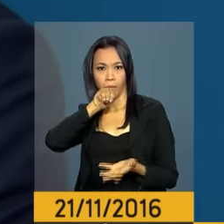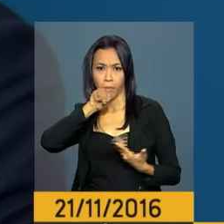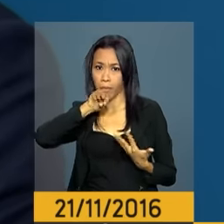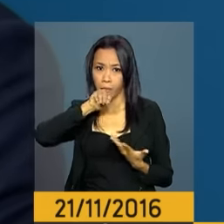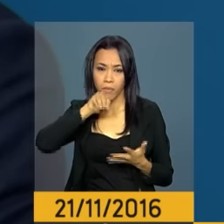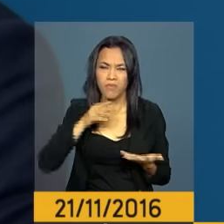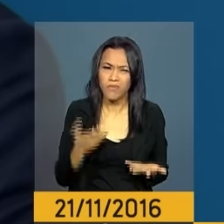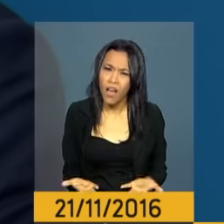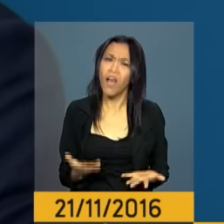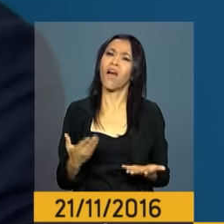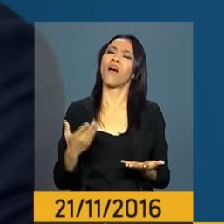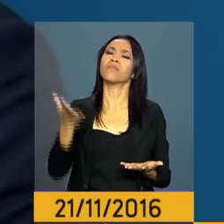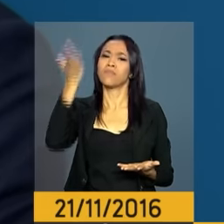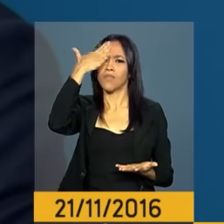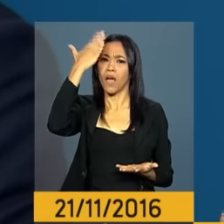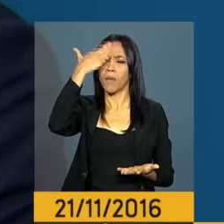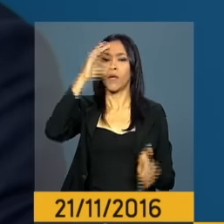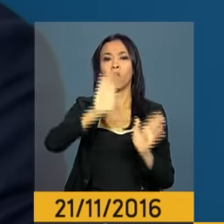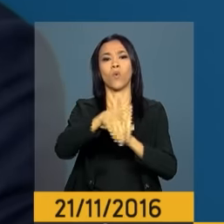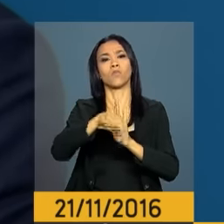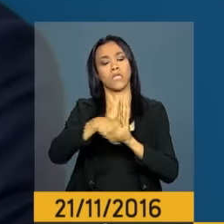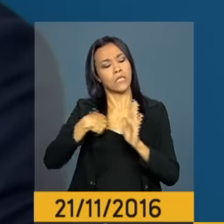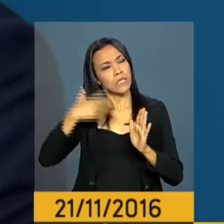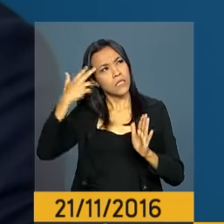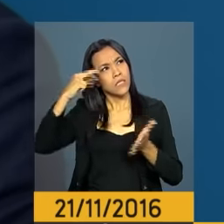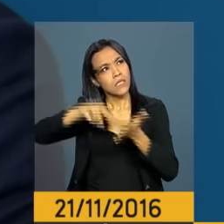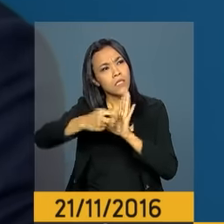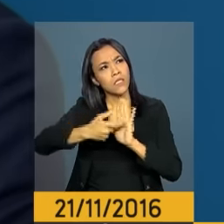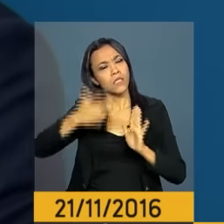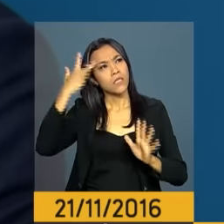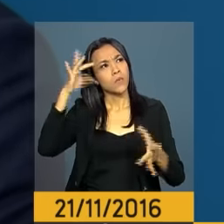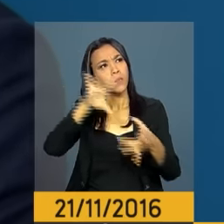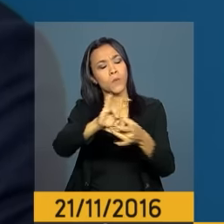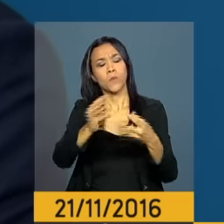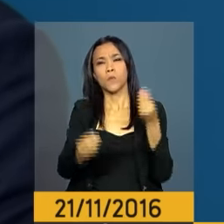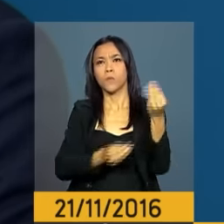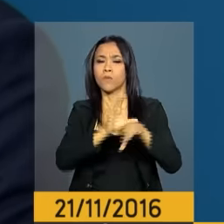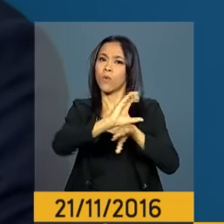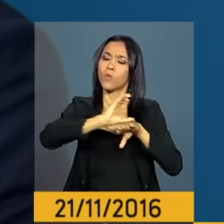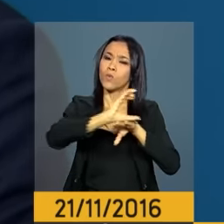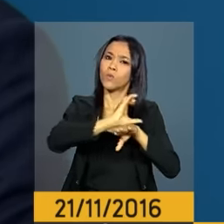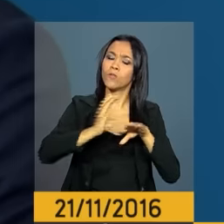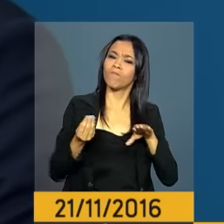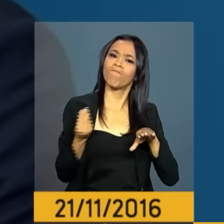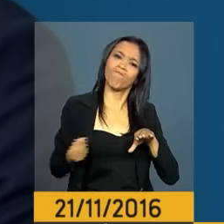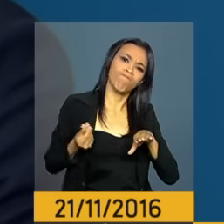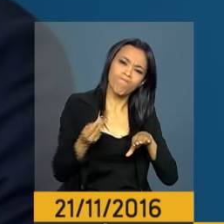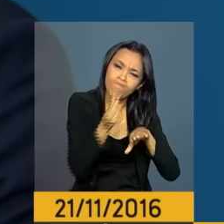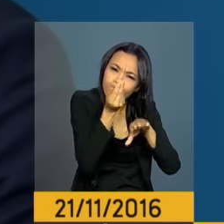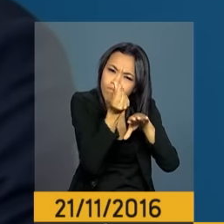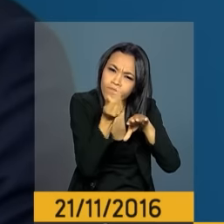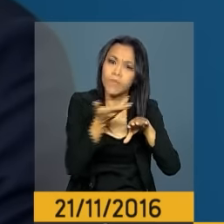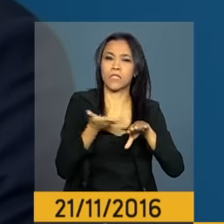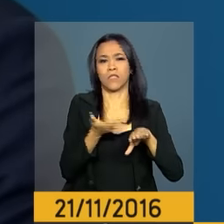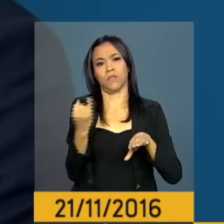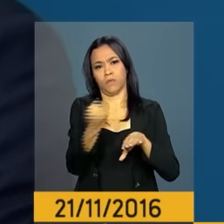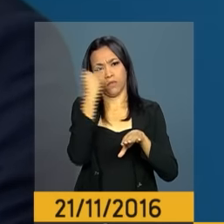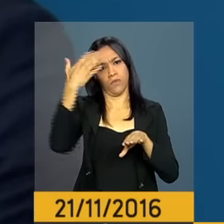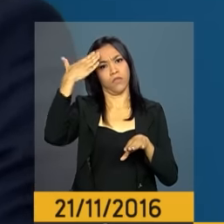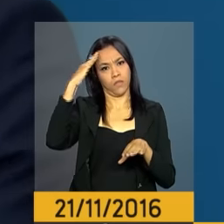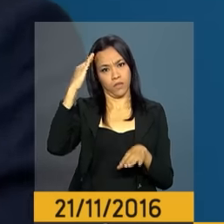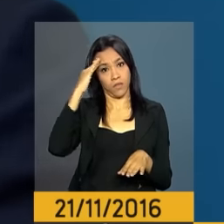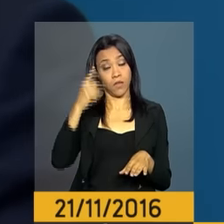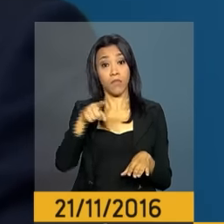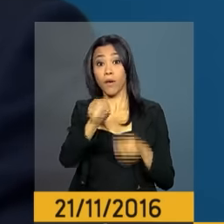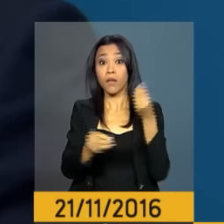sim, no campo conceitual que nos foi determinado pela soberania popular ao, como disse, criar o